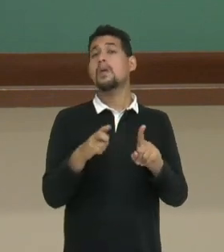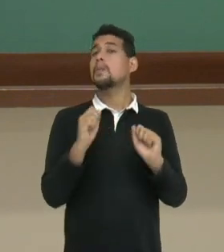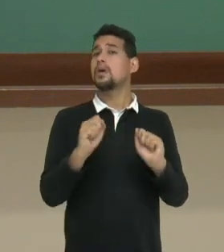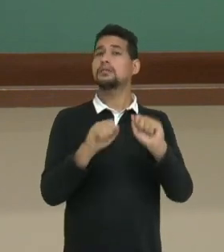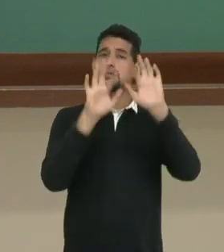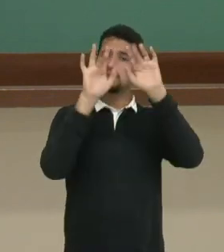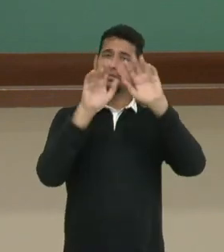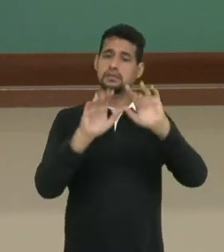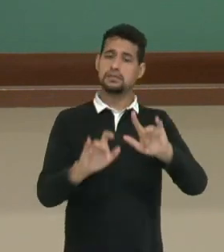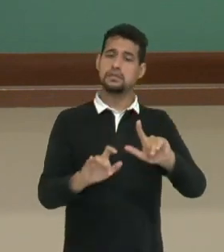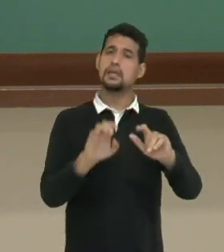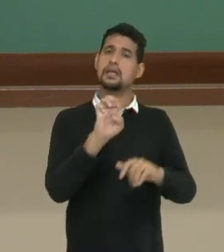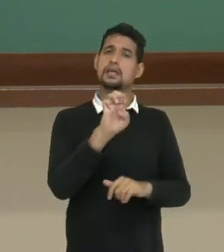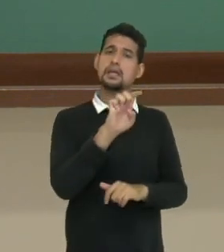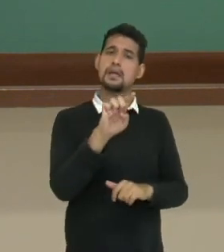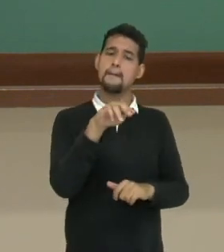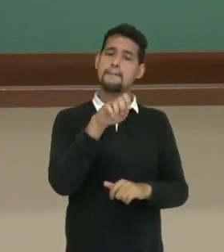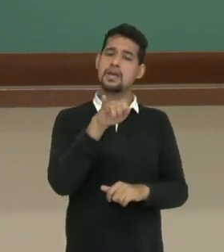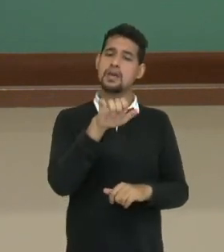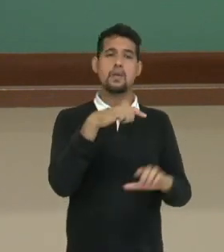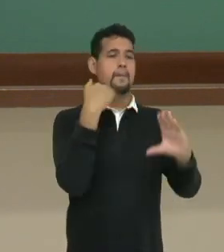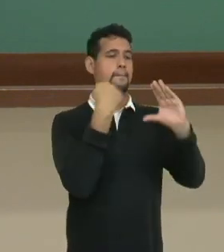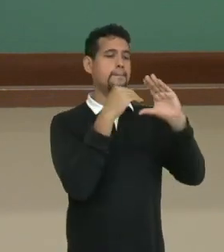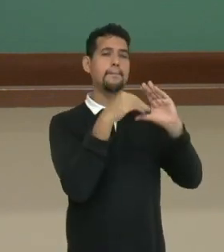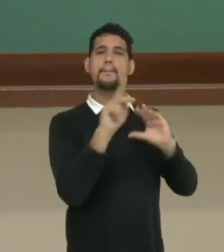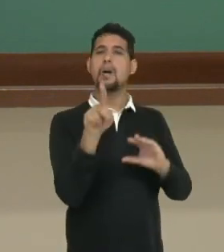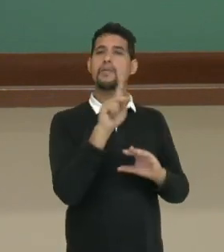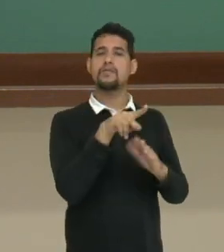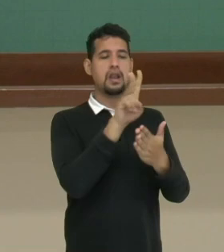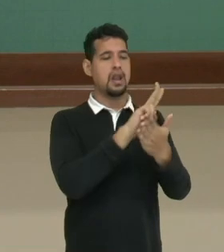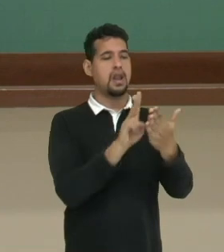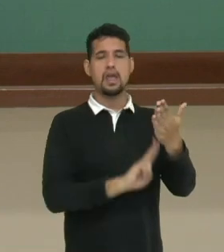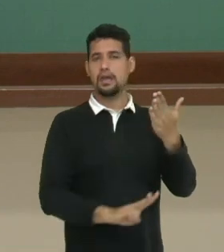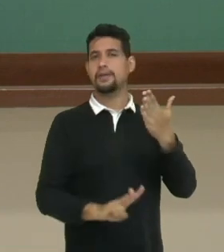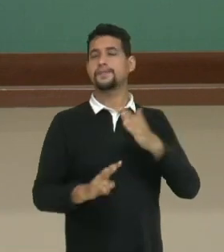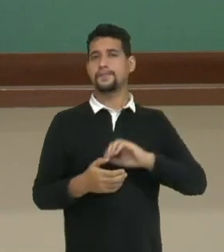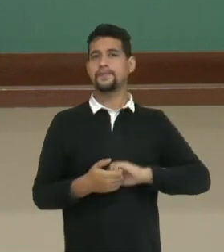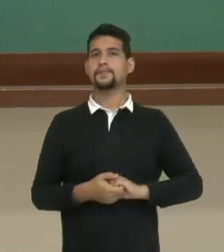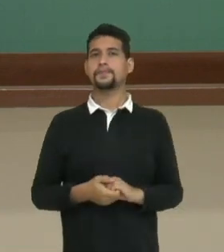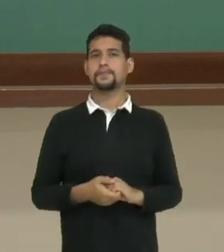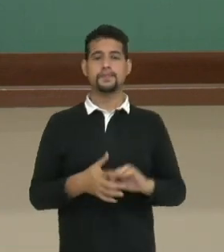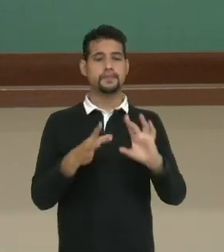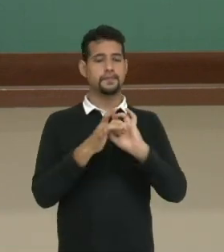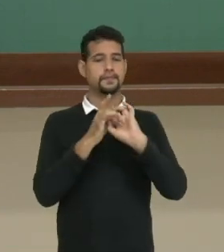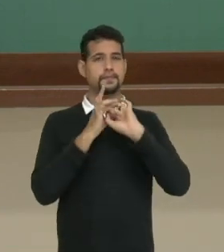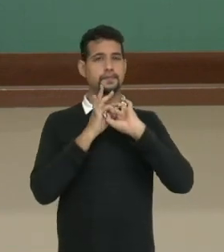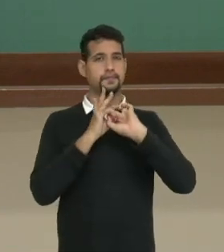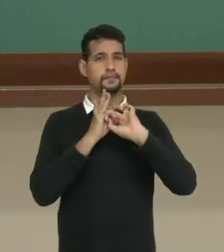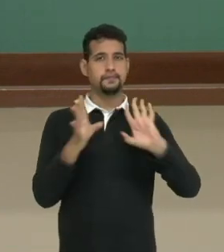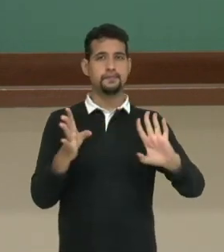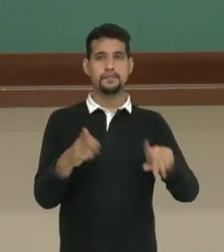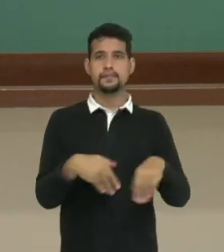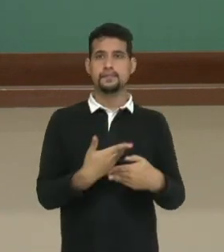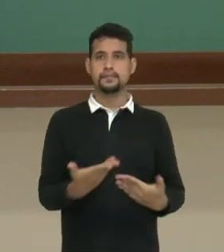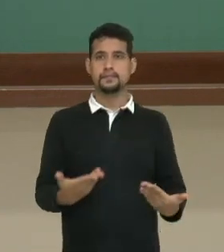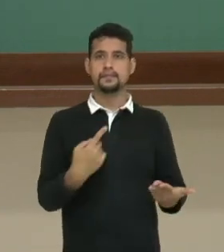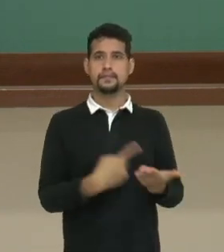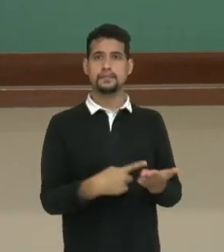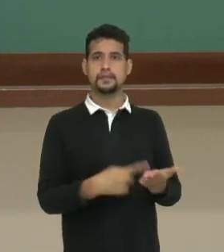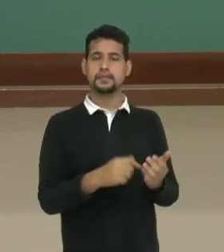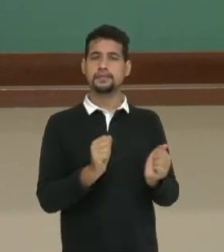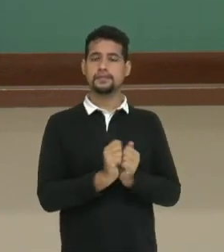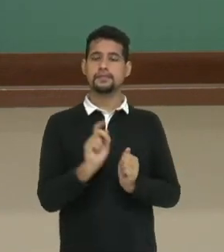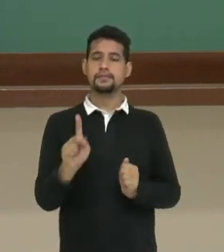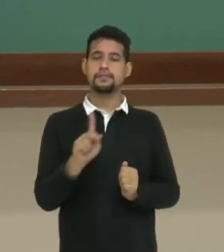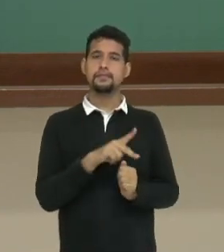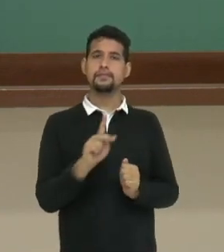mesmo digitando, né, entregando para a professora ler ou enviando por e-mail. Então fica a critério de vocês combinarem com os professores,